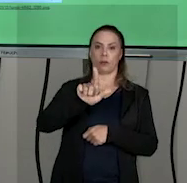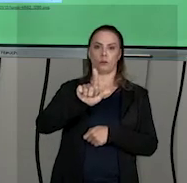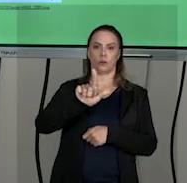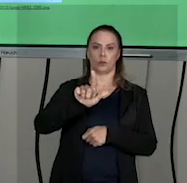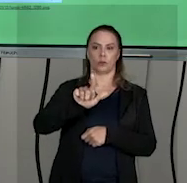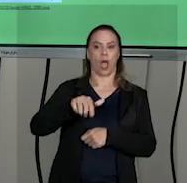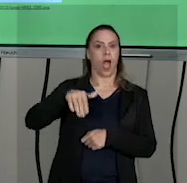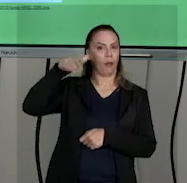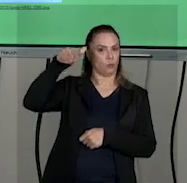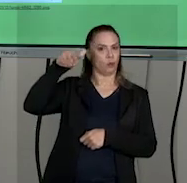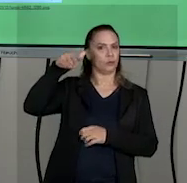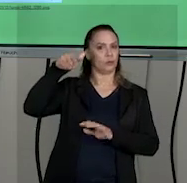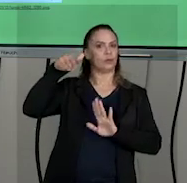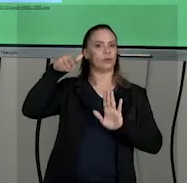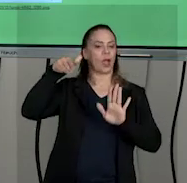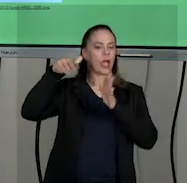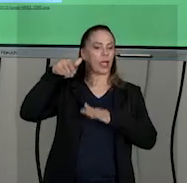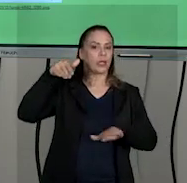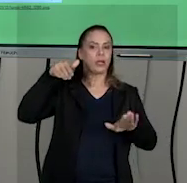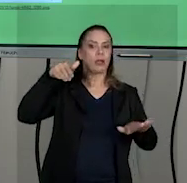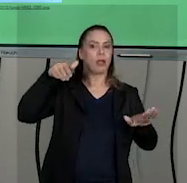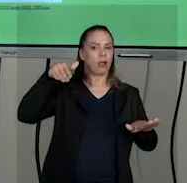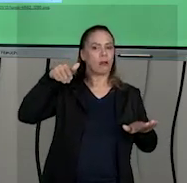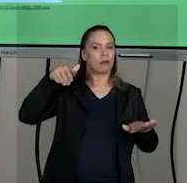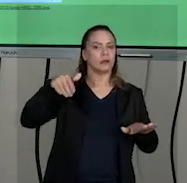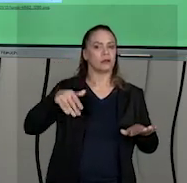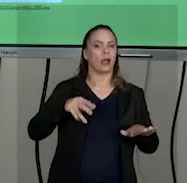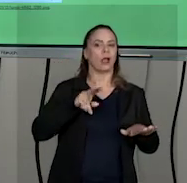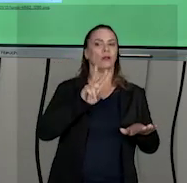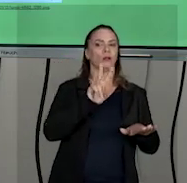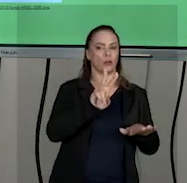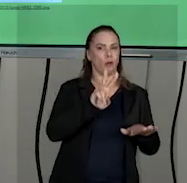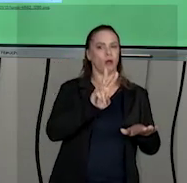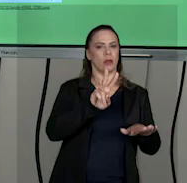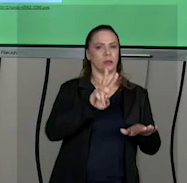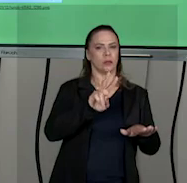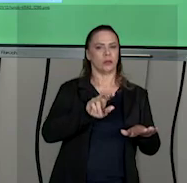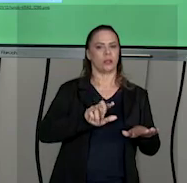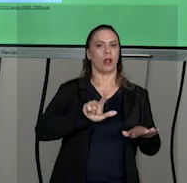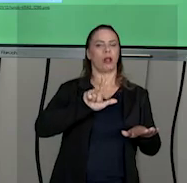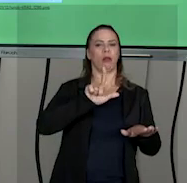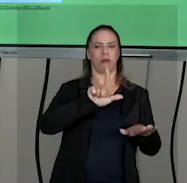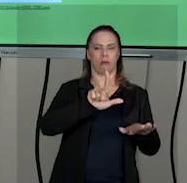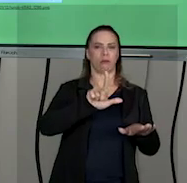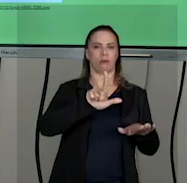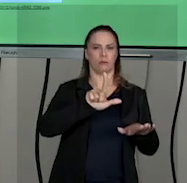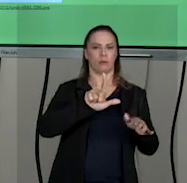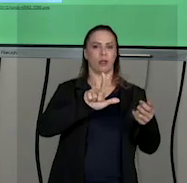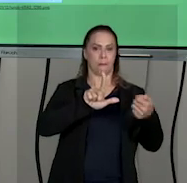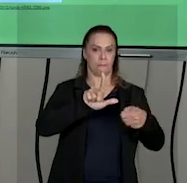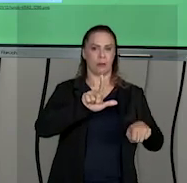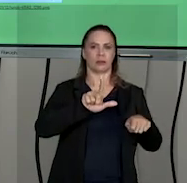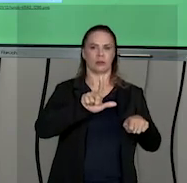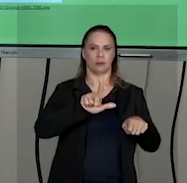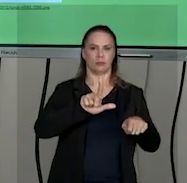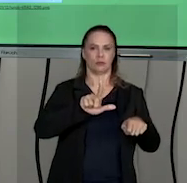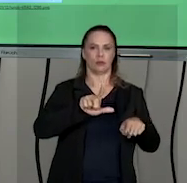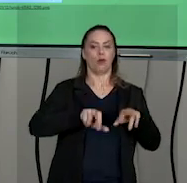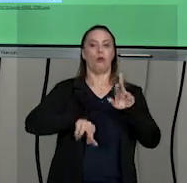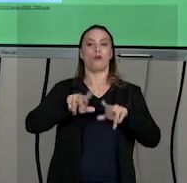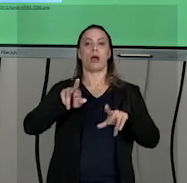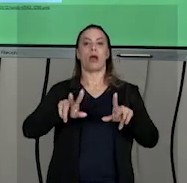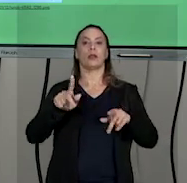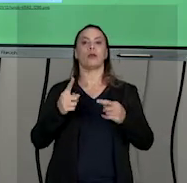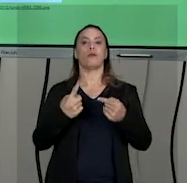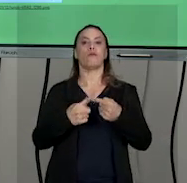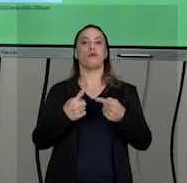Sim, ela é variável de acordo com o quê? Com a caixa torácica que essa pessoa apresenta.